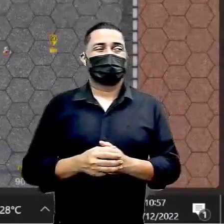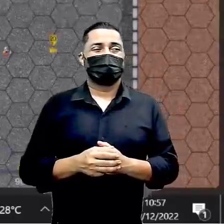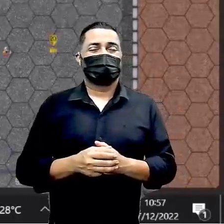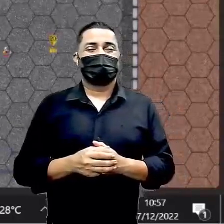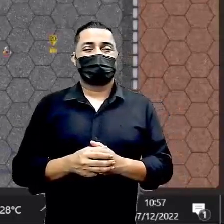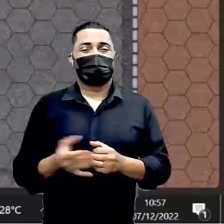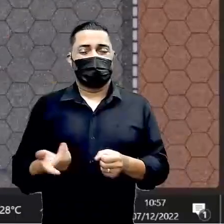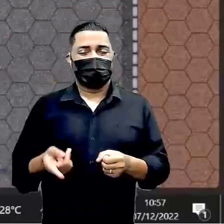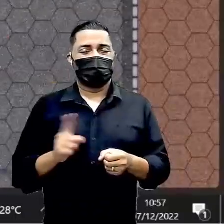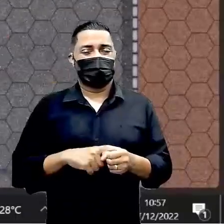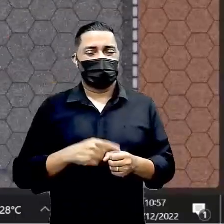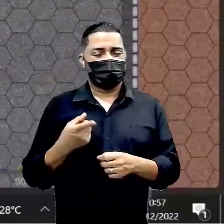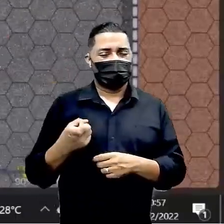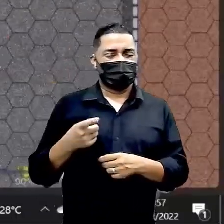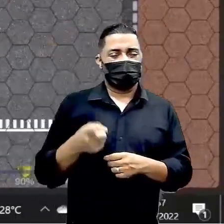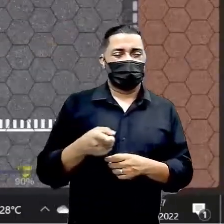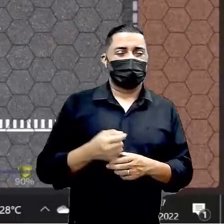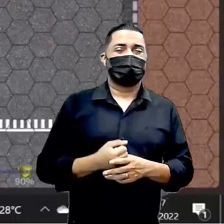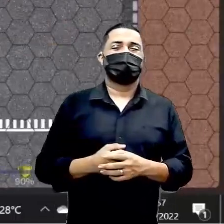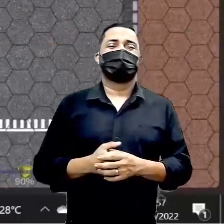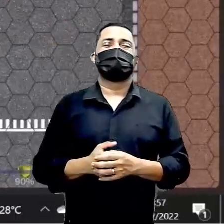Eu vou voltar só pra tirar em tu.